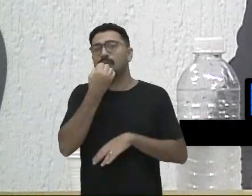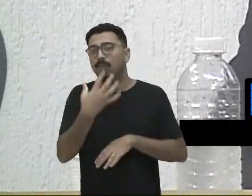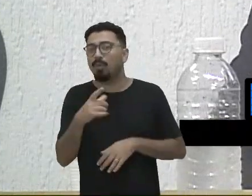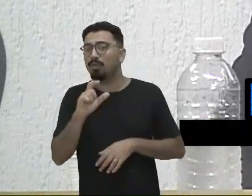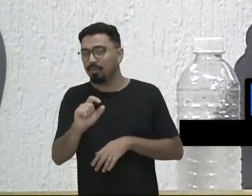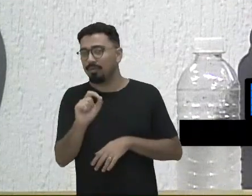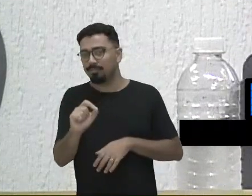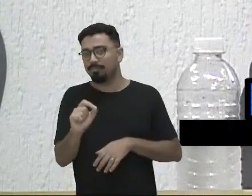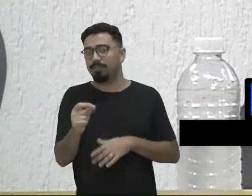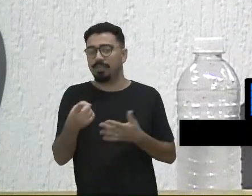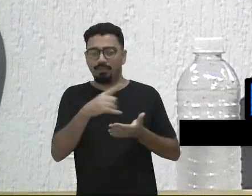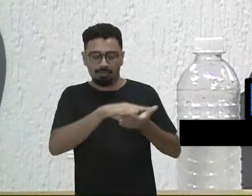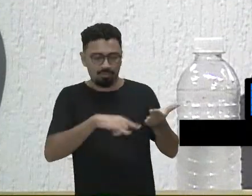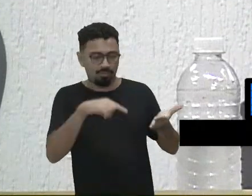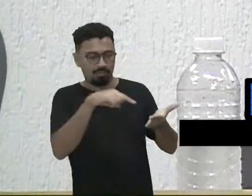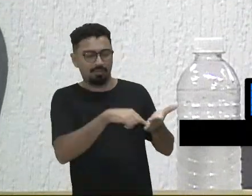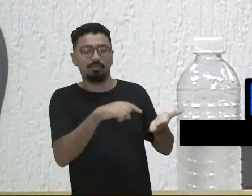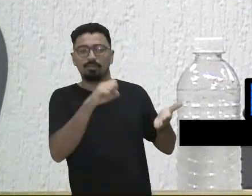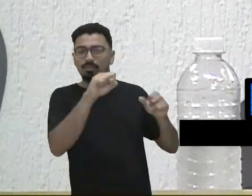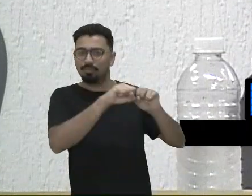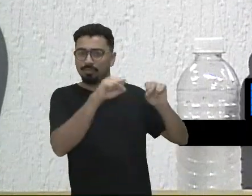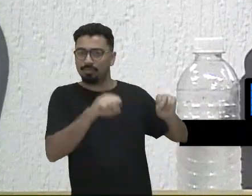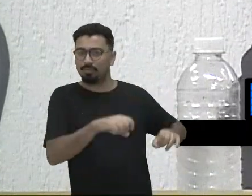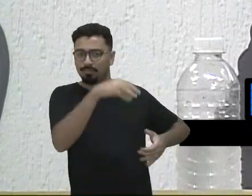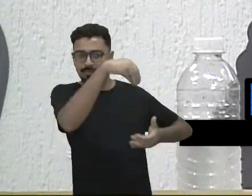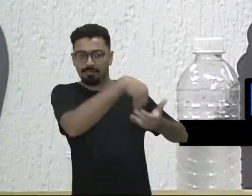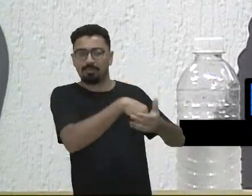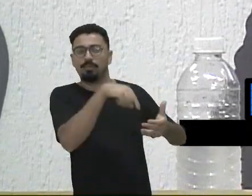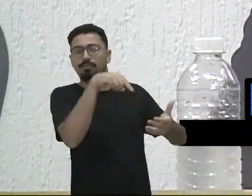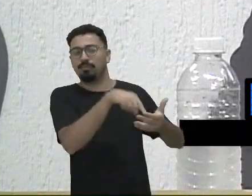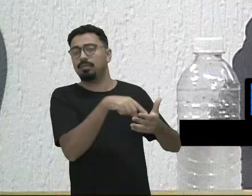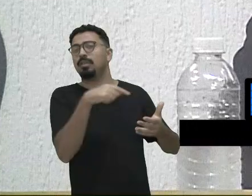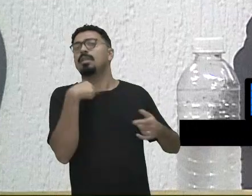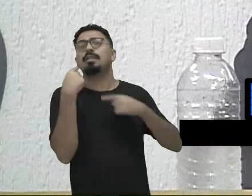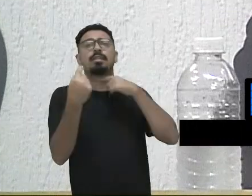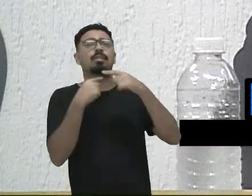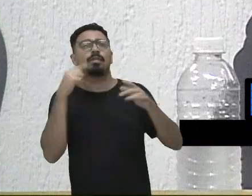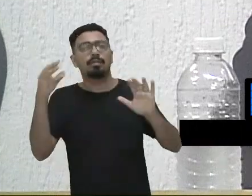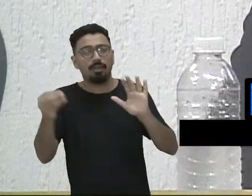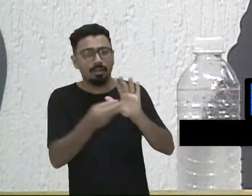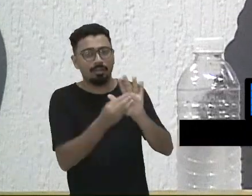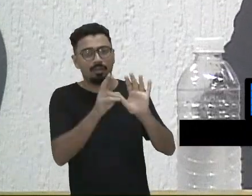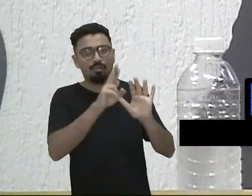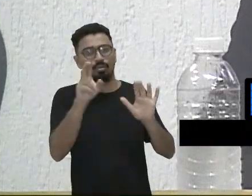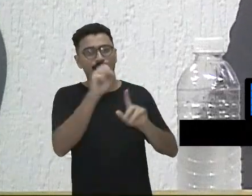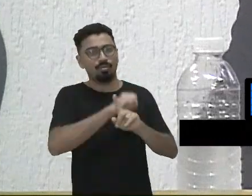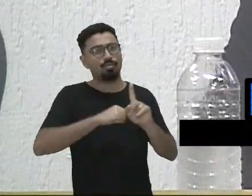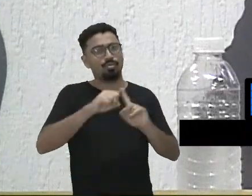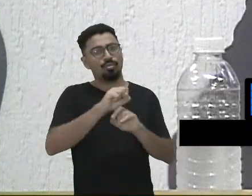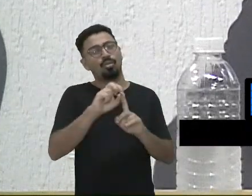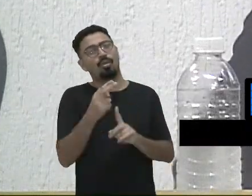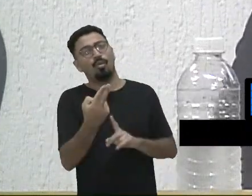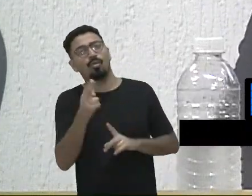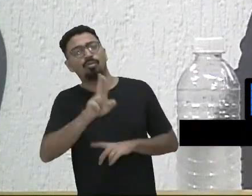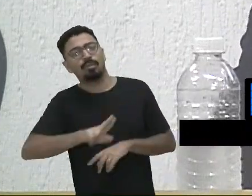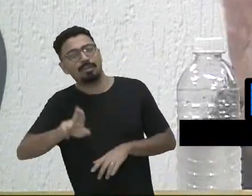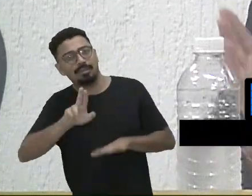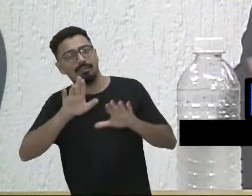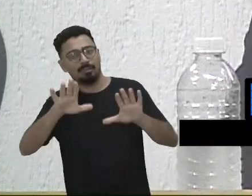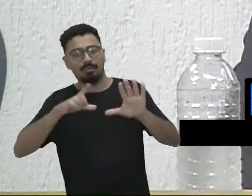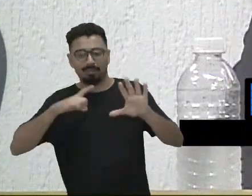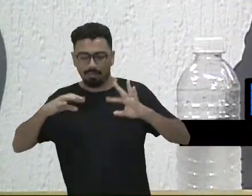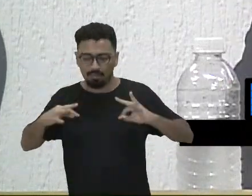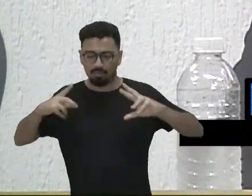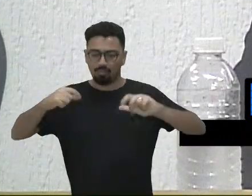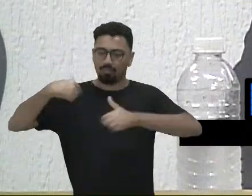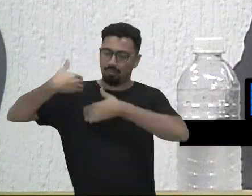documentalmente explicar que no sistema interno daquele órgão não conseguimos inserir o nome social ou a utilização até que faça todo o